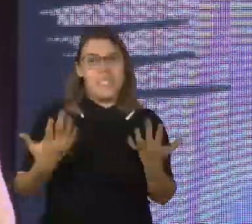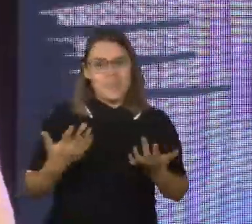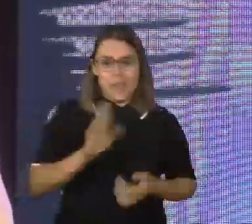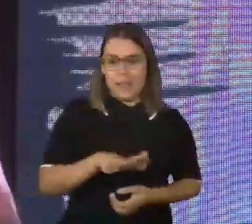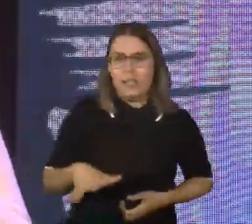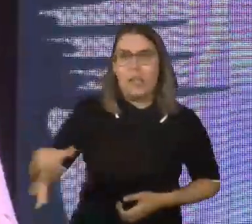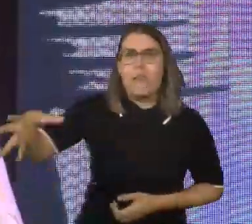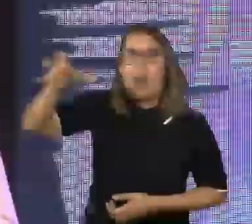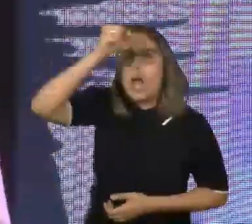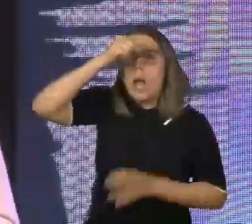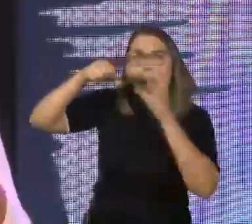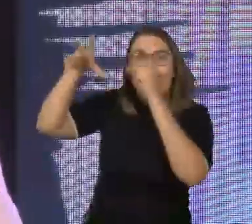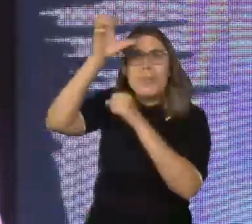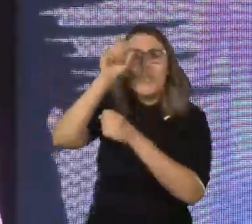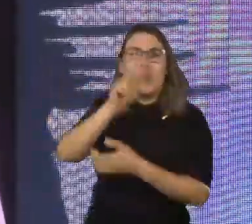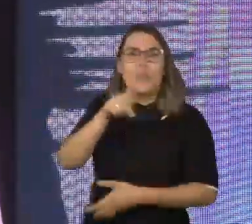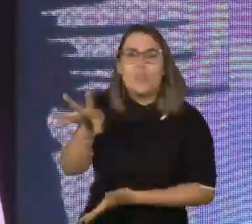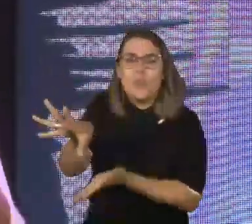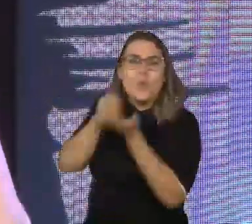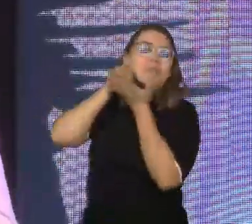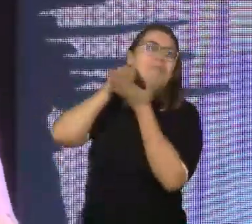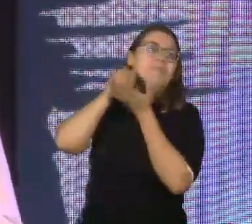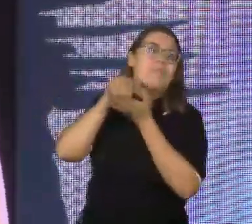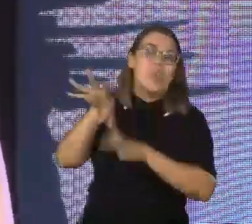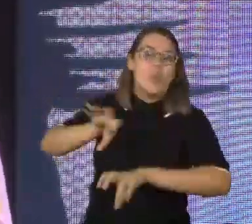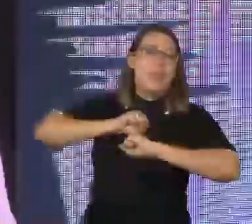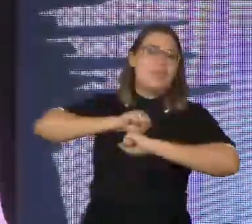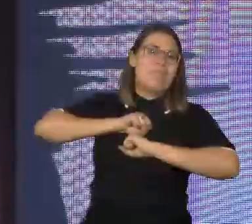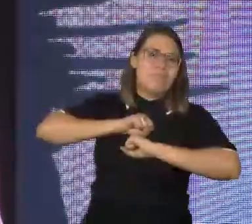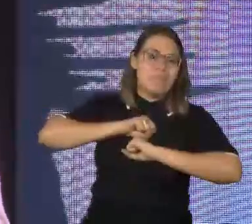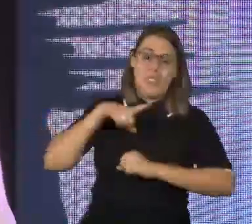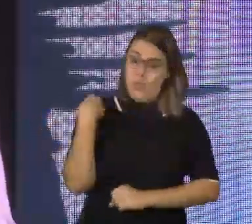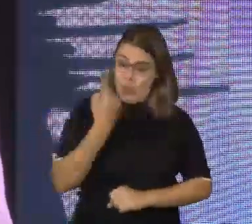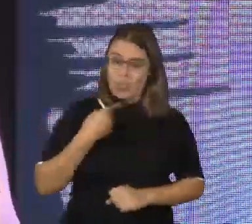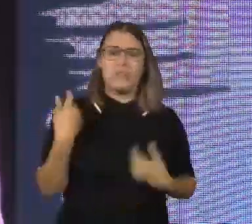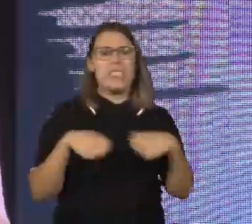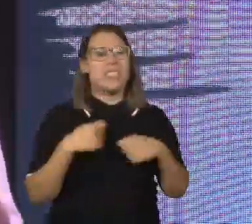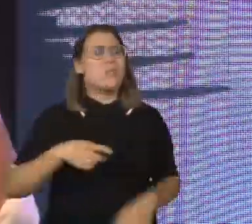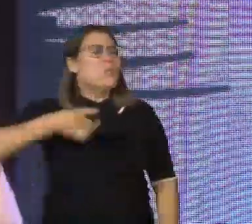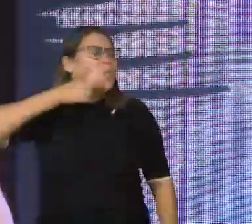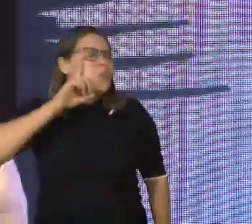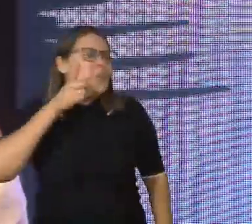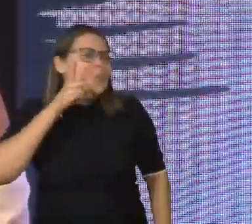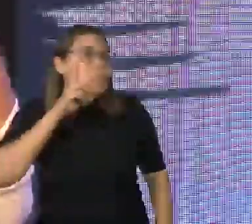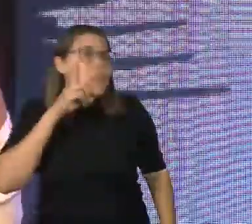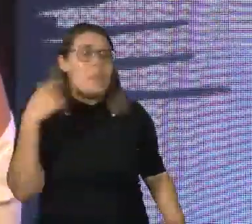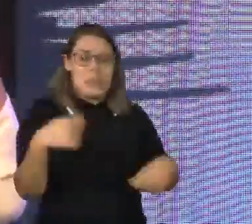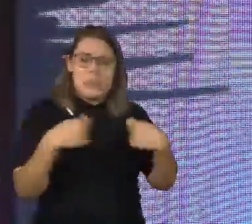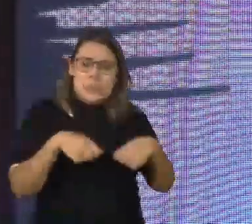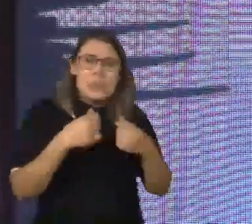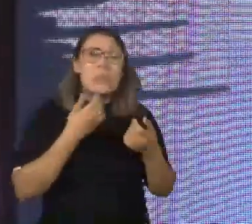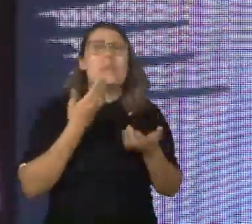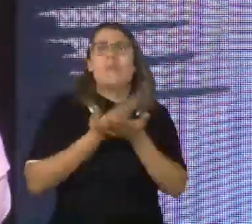adulto. Nós, professores, nós, famílias, nós, adultos, precisamos o tempo inteiro trazer os nossos